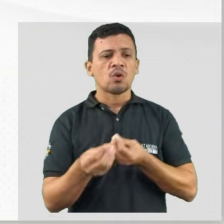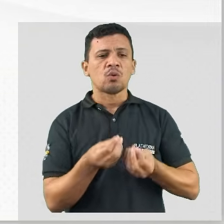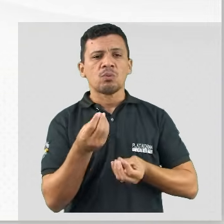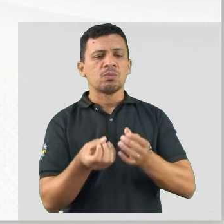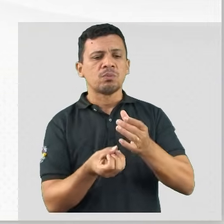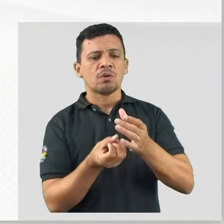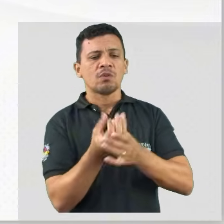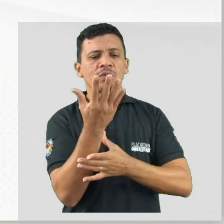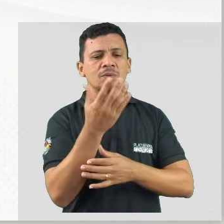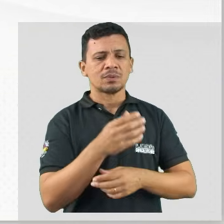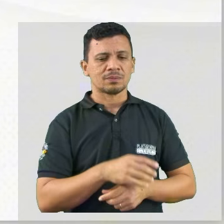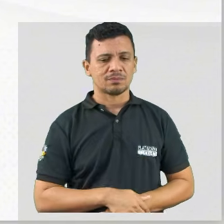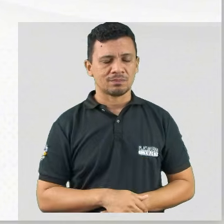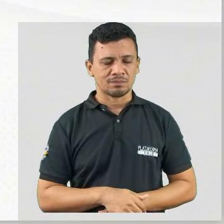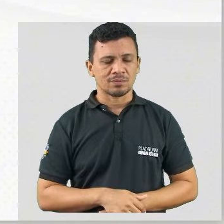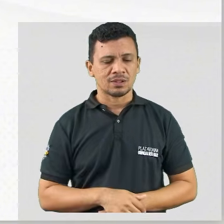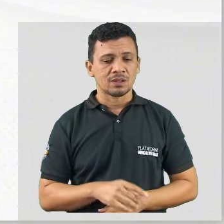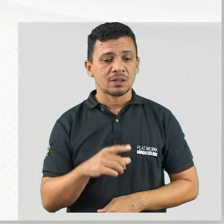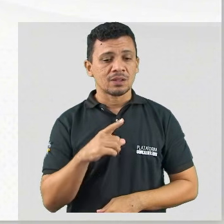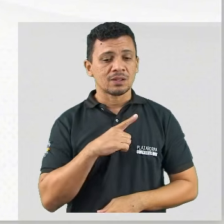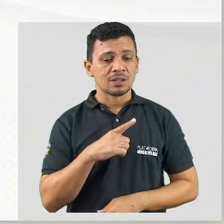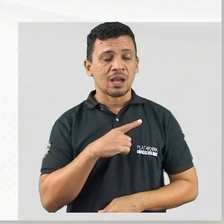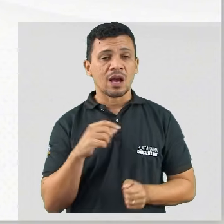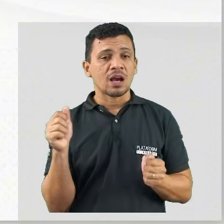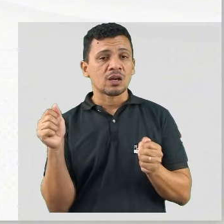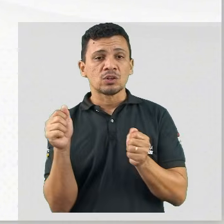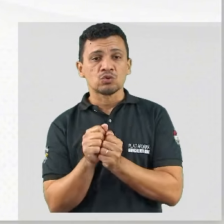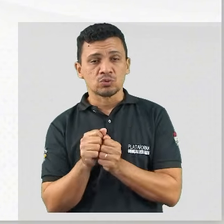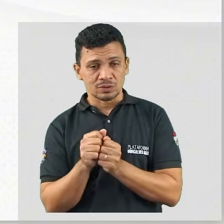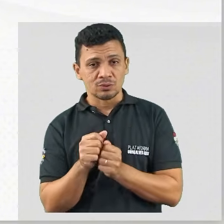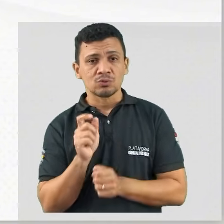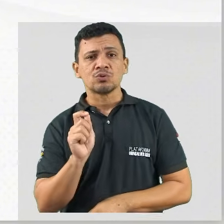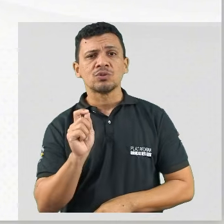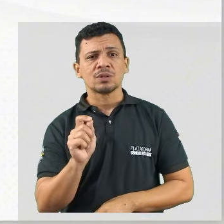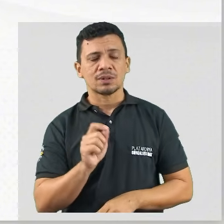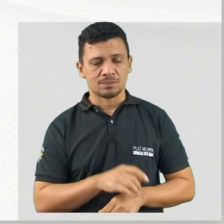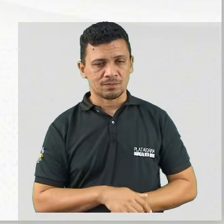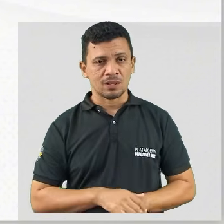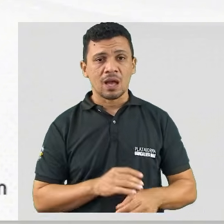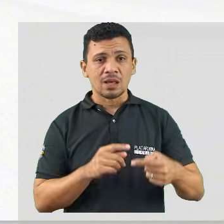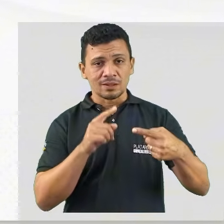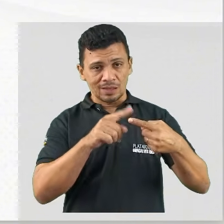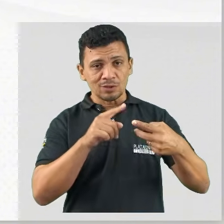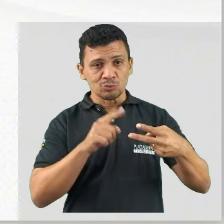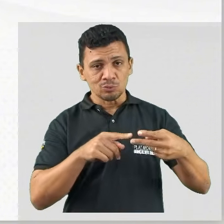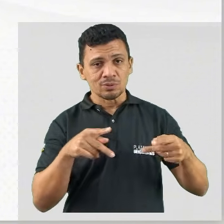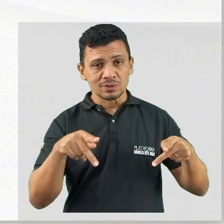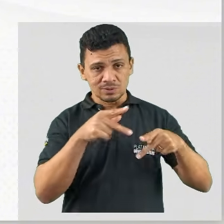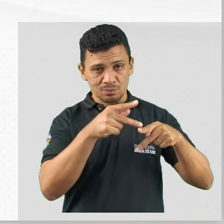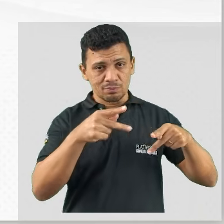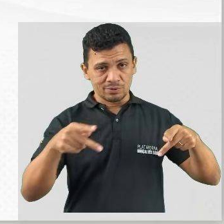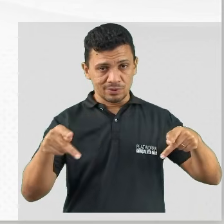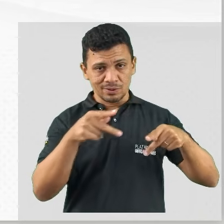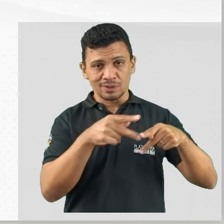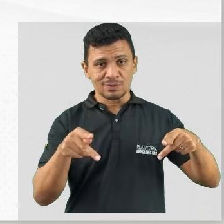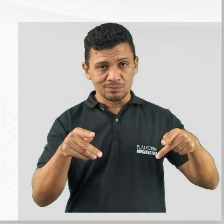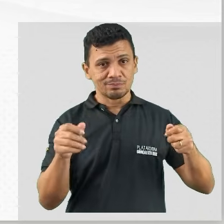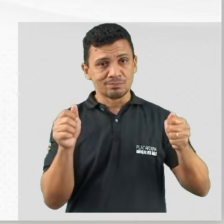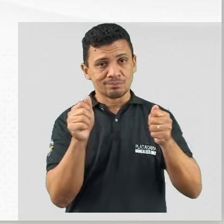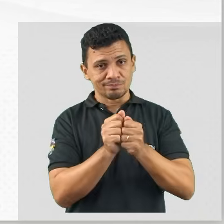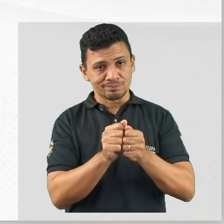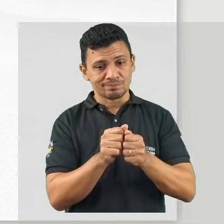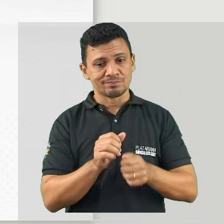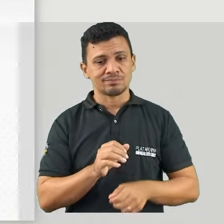formadas devido a essa junção, tá? Dessas duas proteínas que a gente já citou aqui para